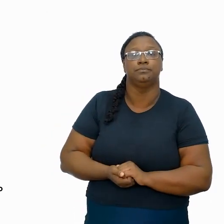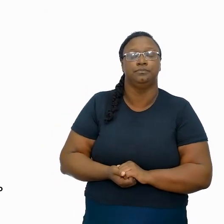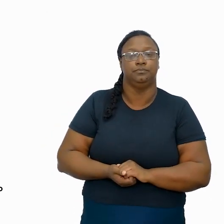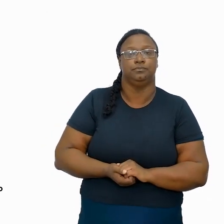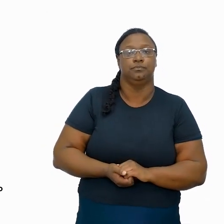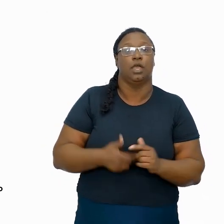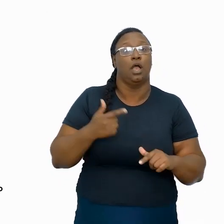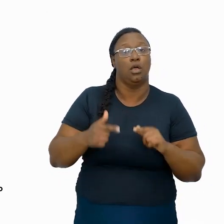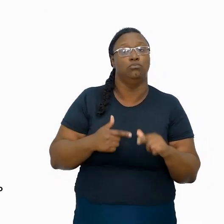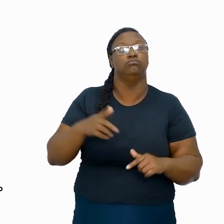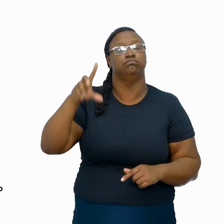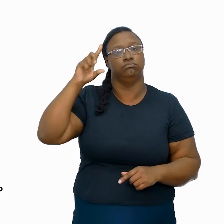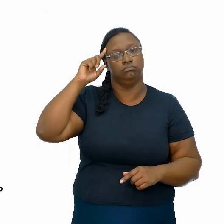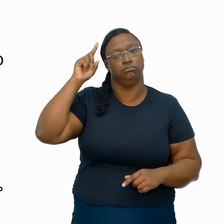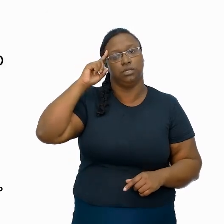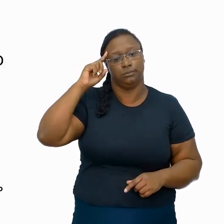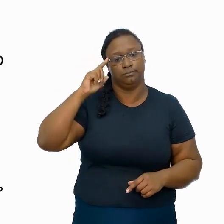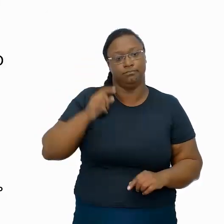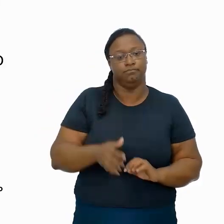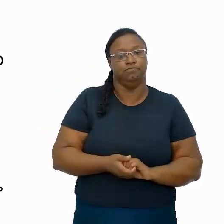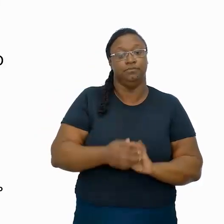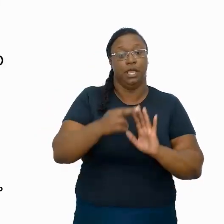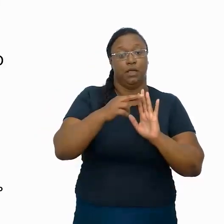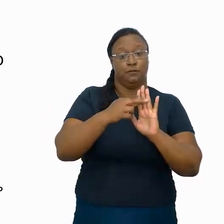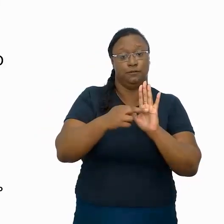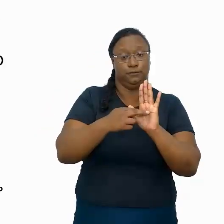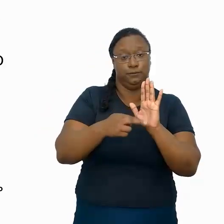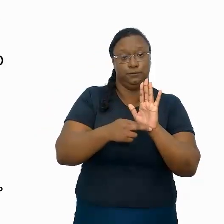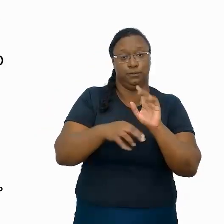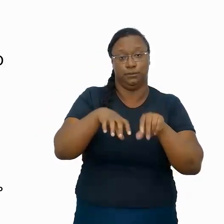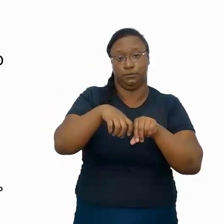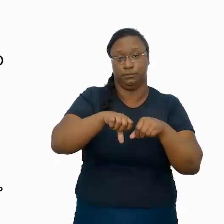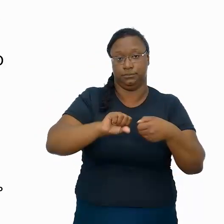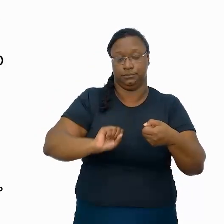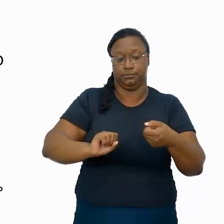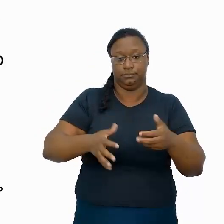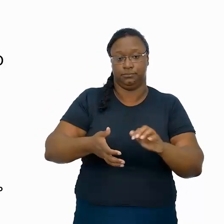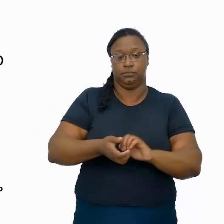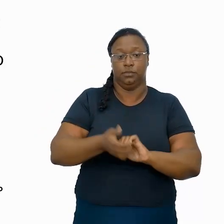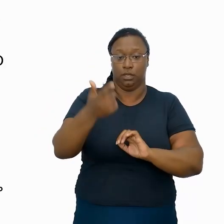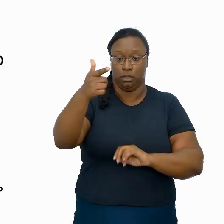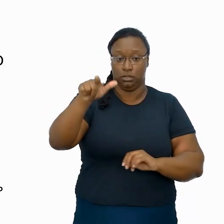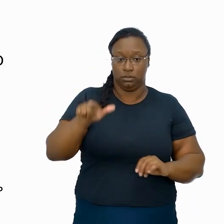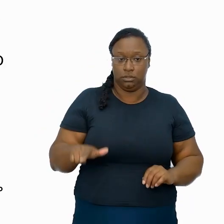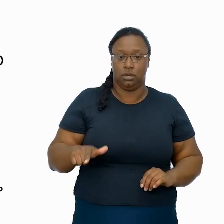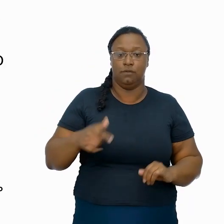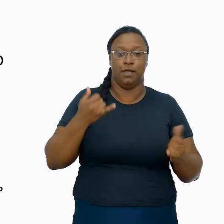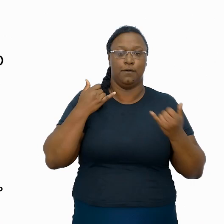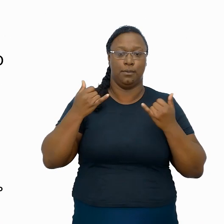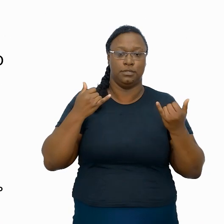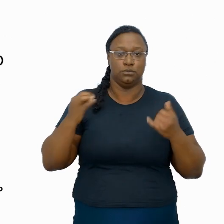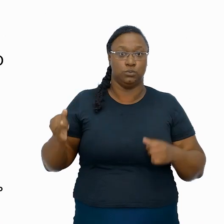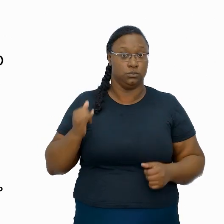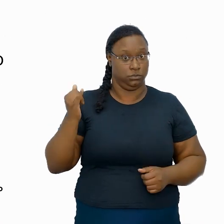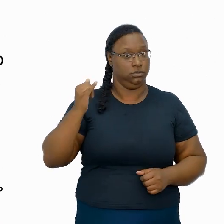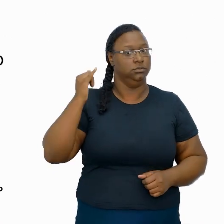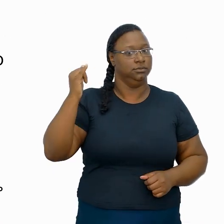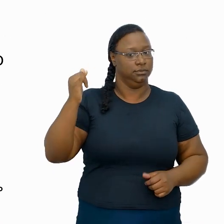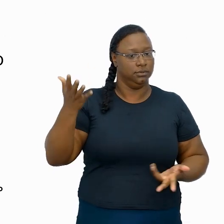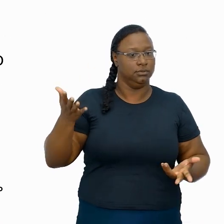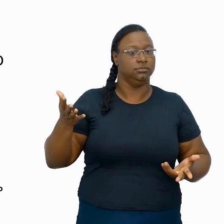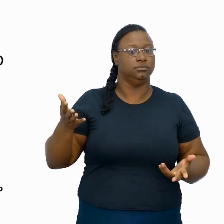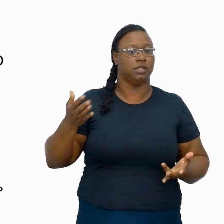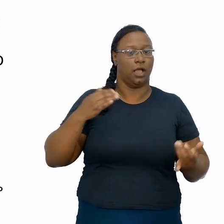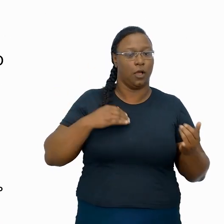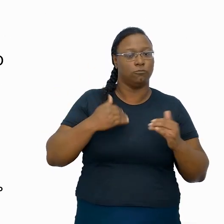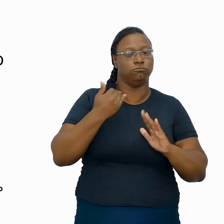a dia. A sistematização, né, da formação. Então, retomamos informações aí sobre o eixo formativo, exploramos a sequência